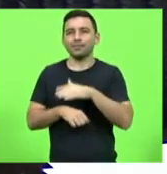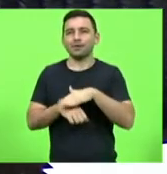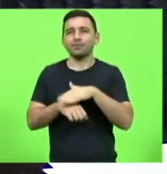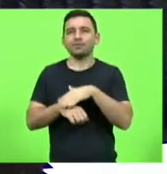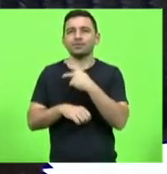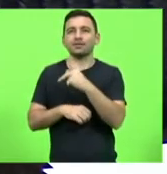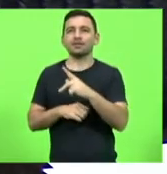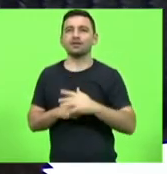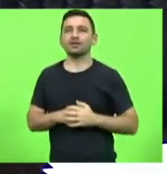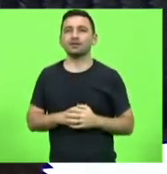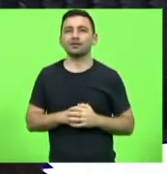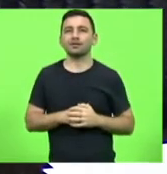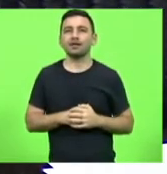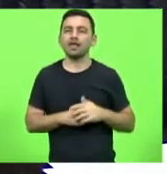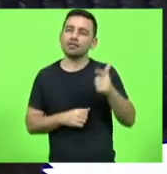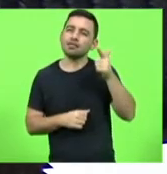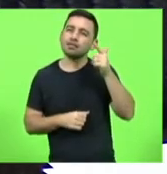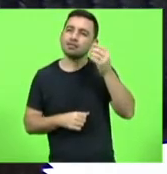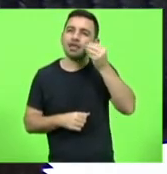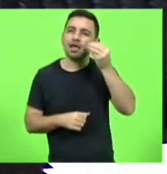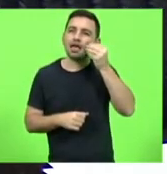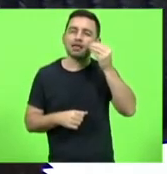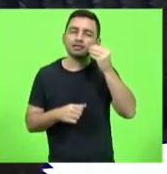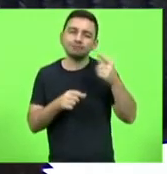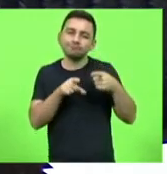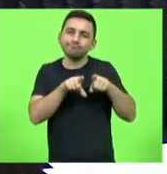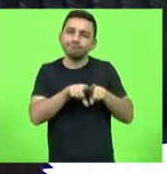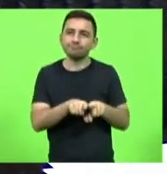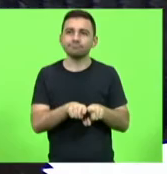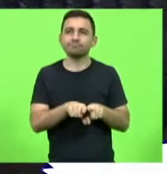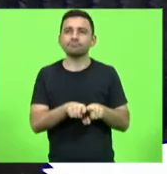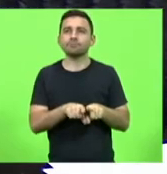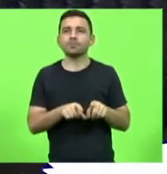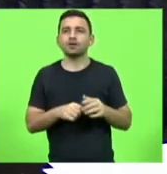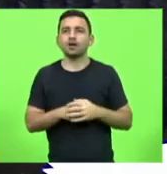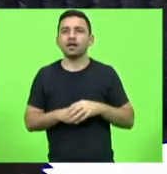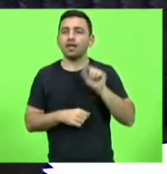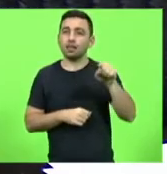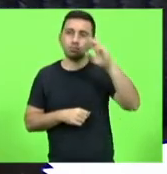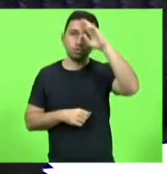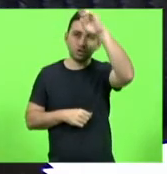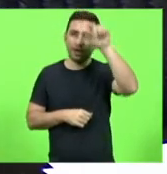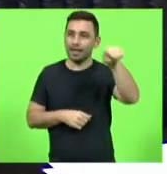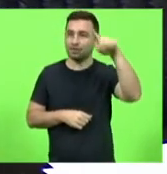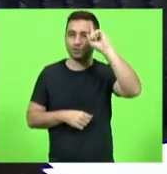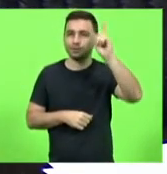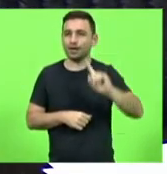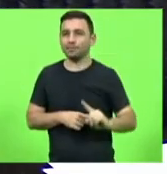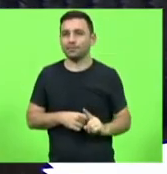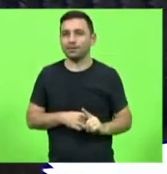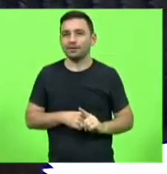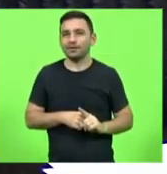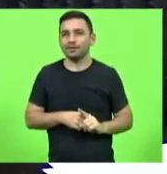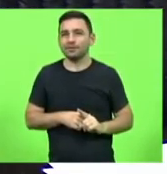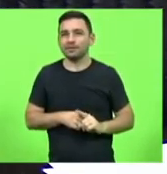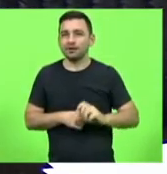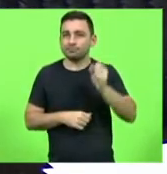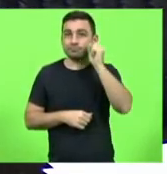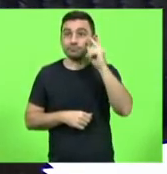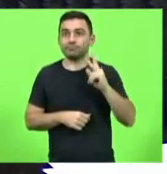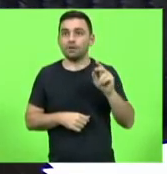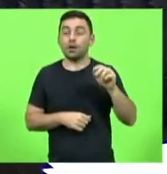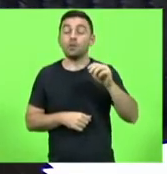lobby, tentar parceria com o governo. O Bolsonaro nem sabe disso. Altamente astuto, o